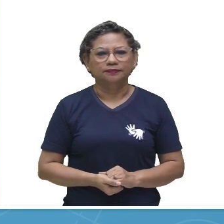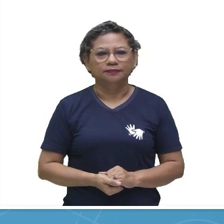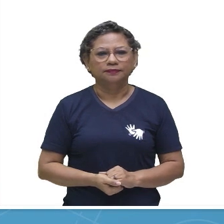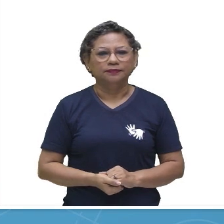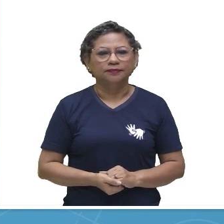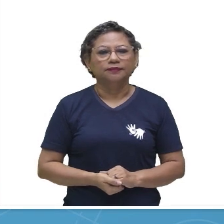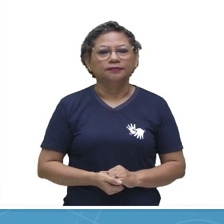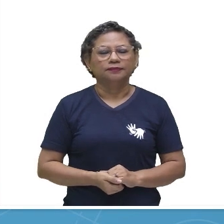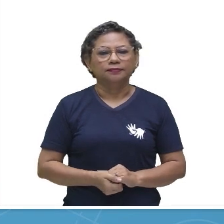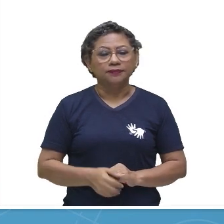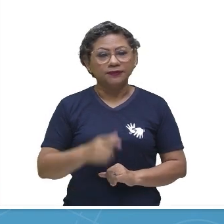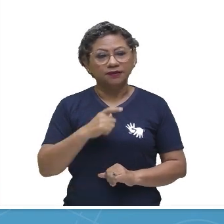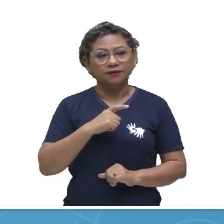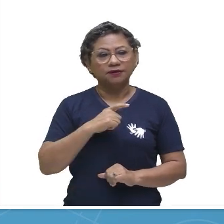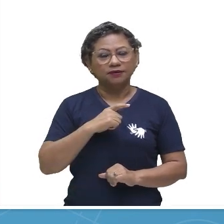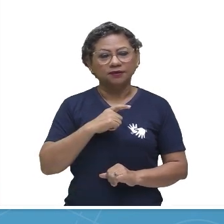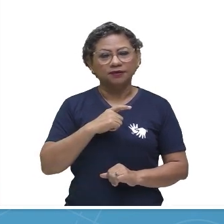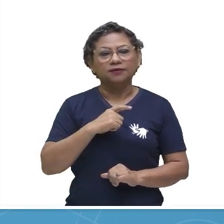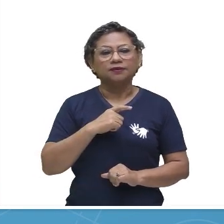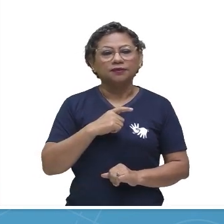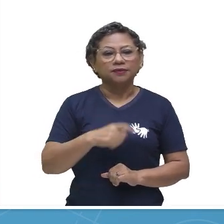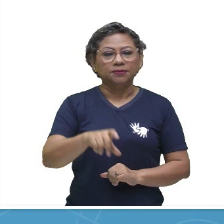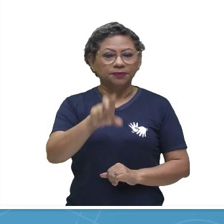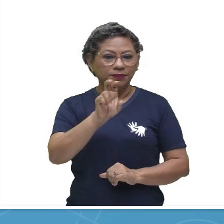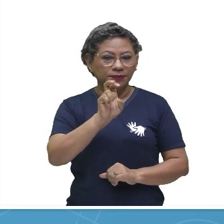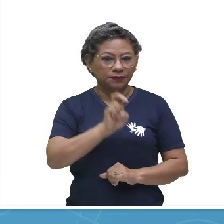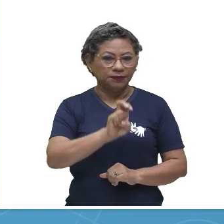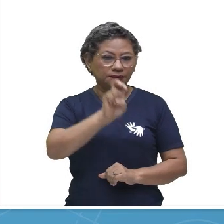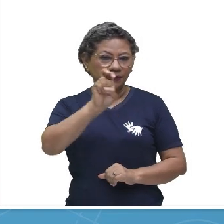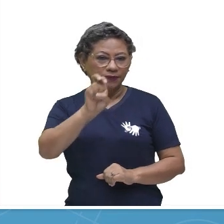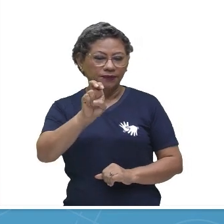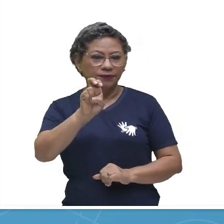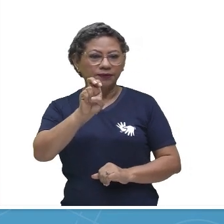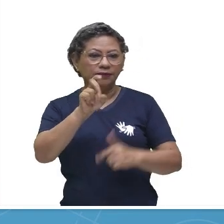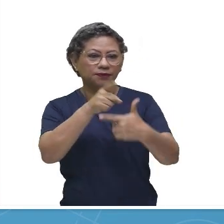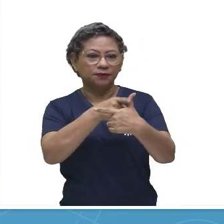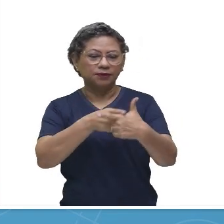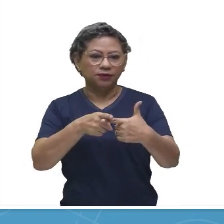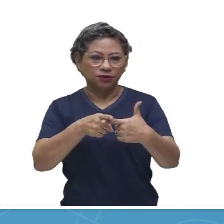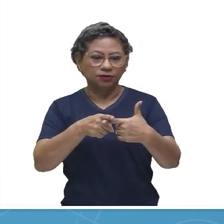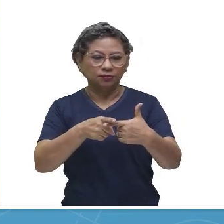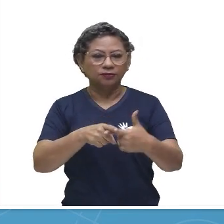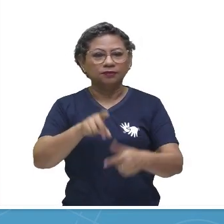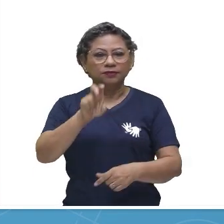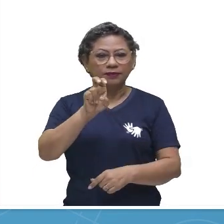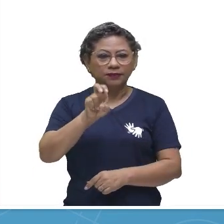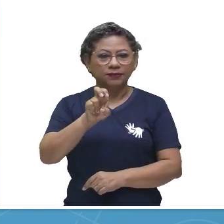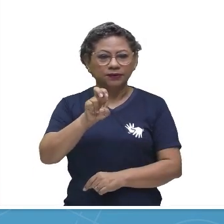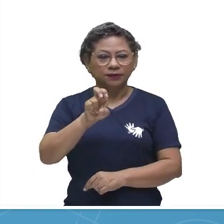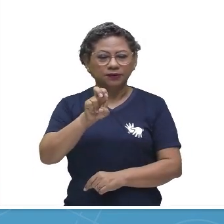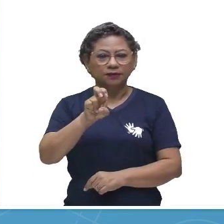5 a quinta dividido por 5 a terceira. Como se trata de uma divisão de potência de mesma base, repetimos a base, que é 5,